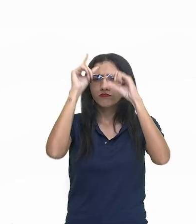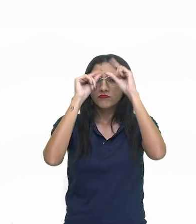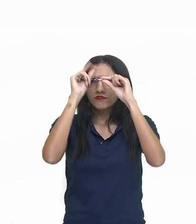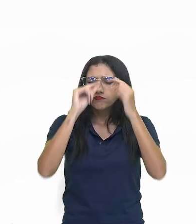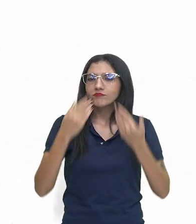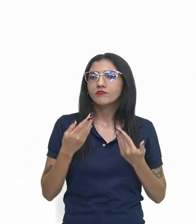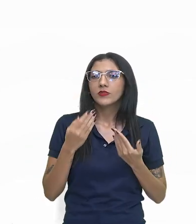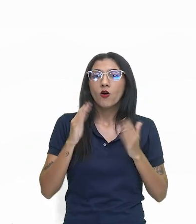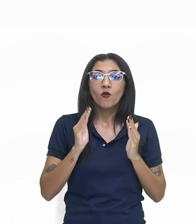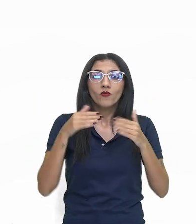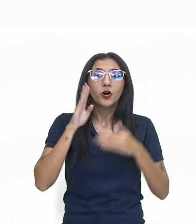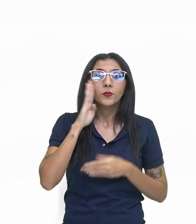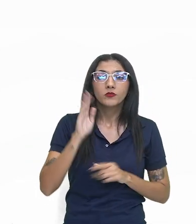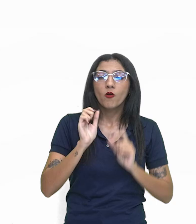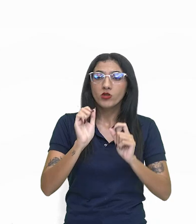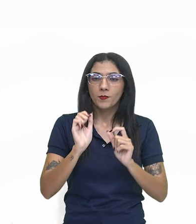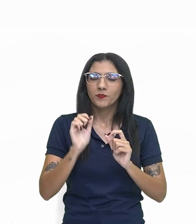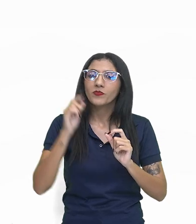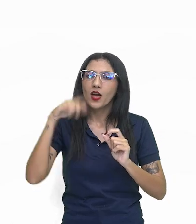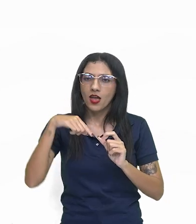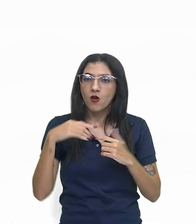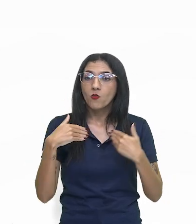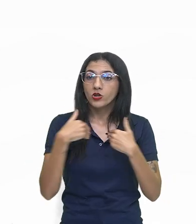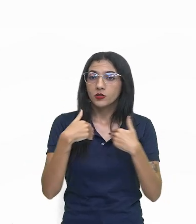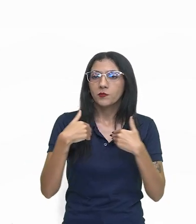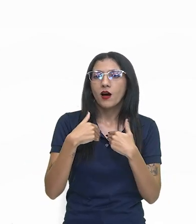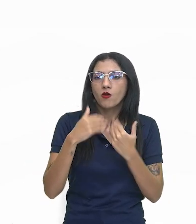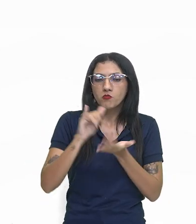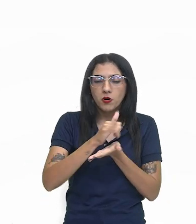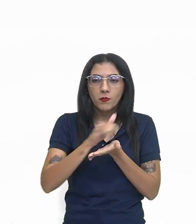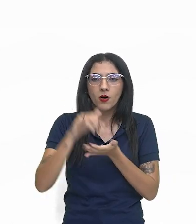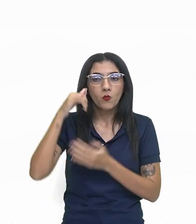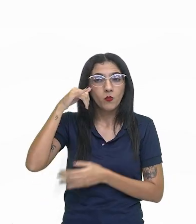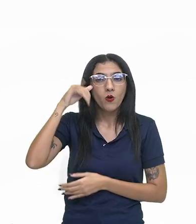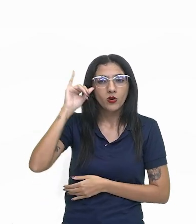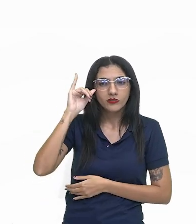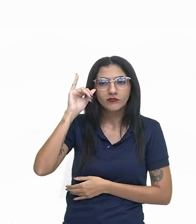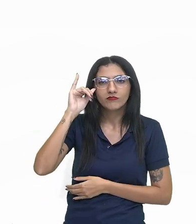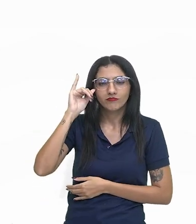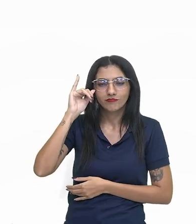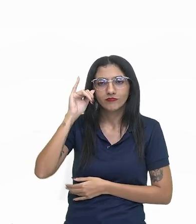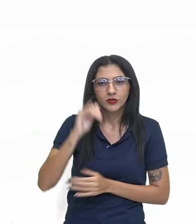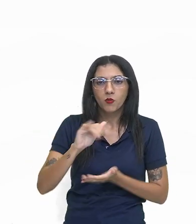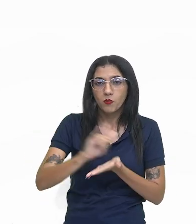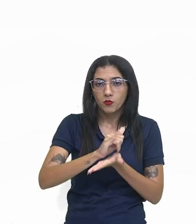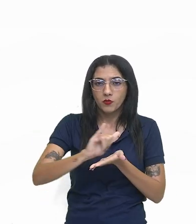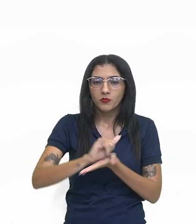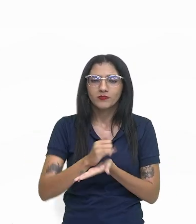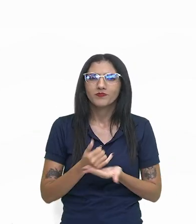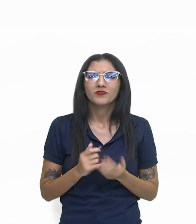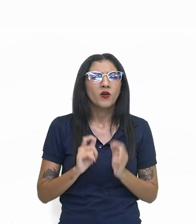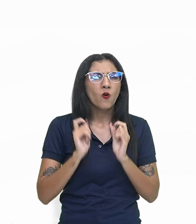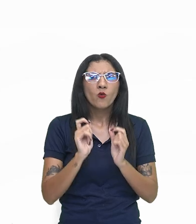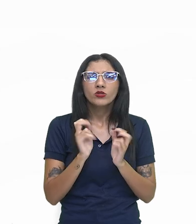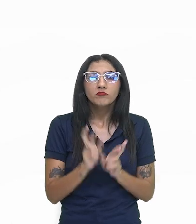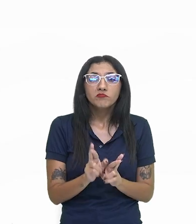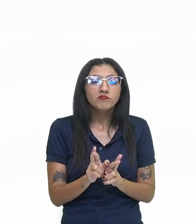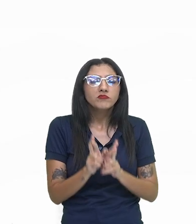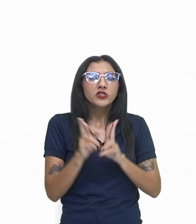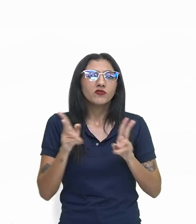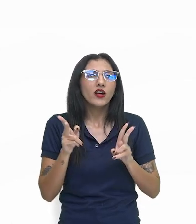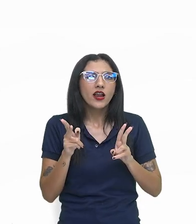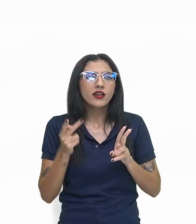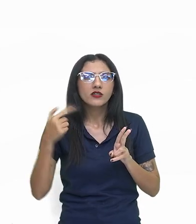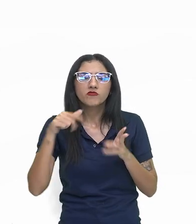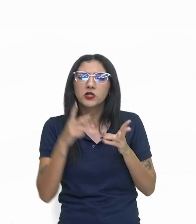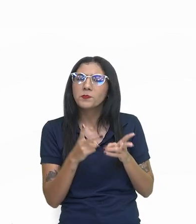dessas apresentações o boi, né, retratado aí nessas imagens. E aí, como diferenças, o que a gente pode